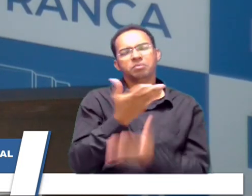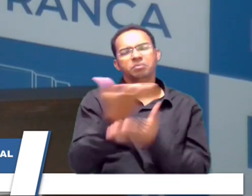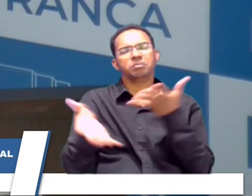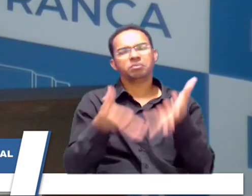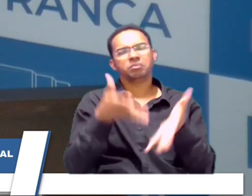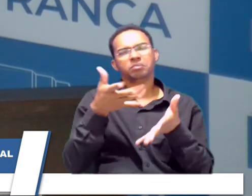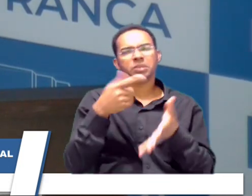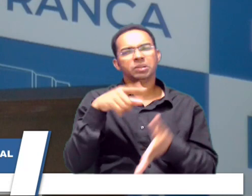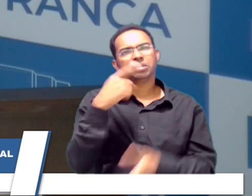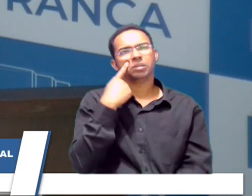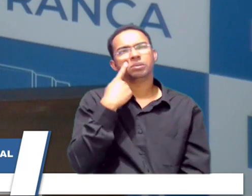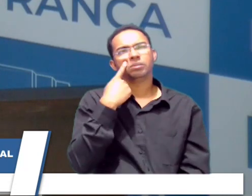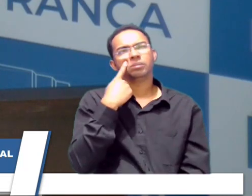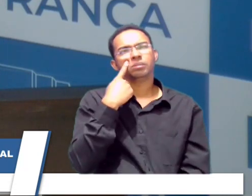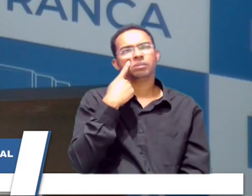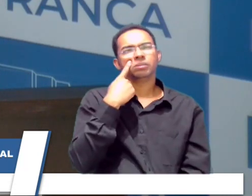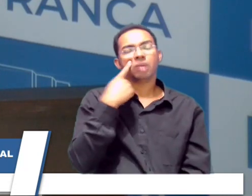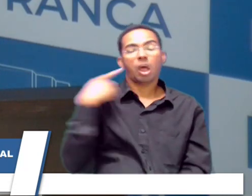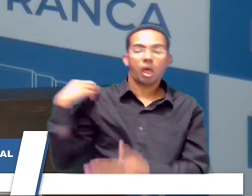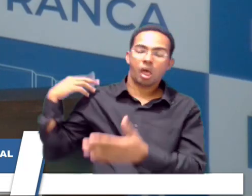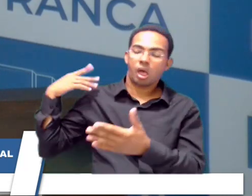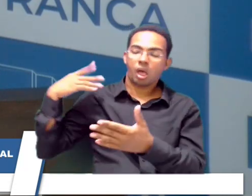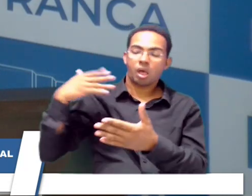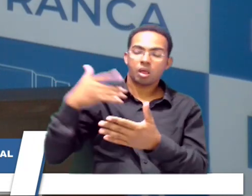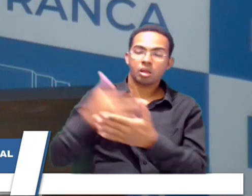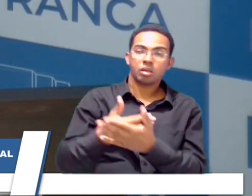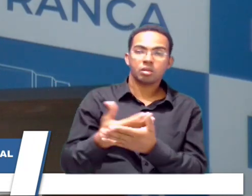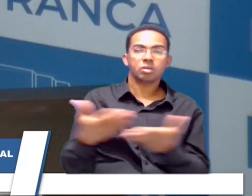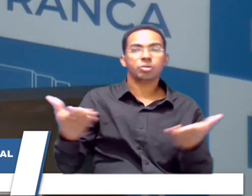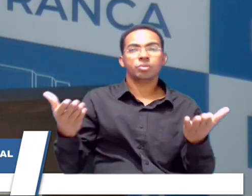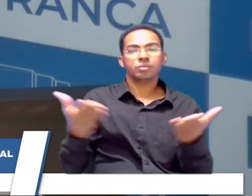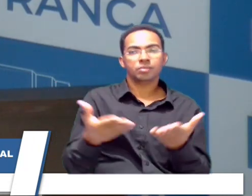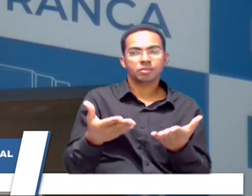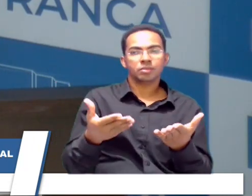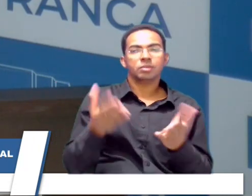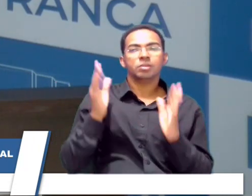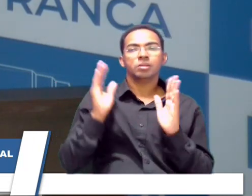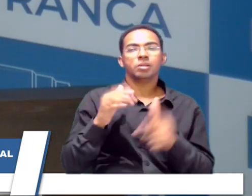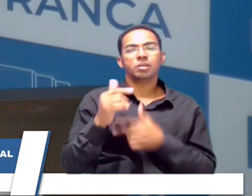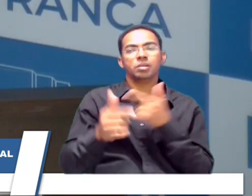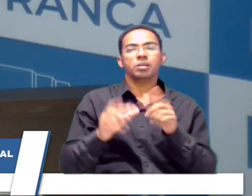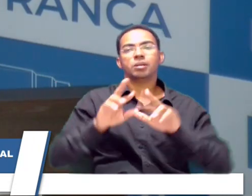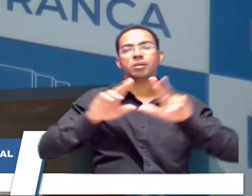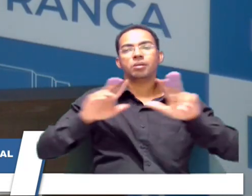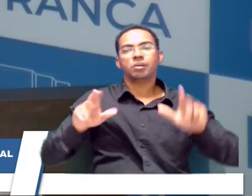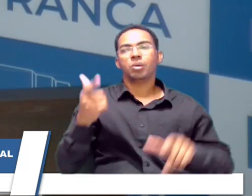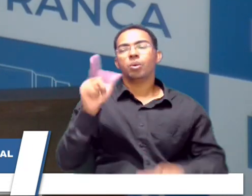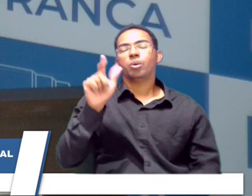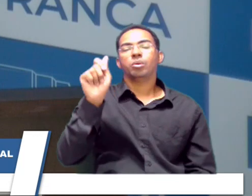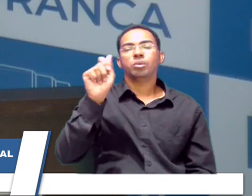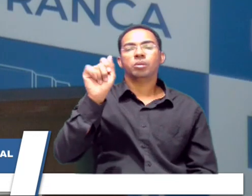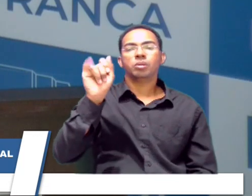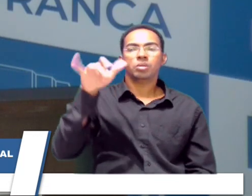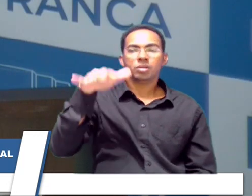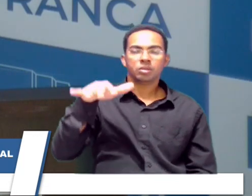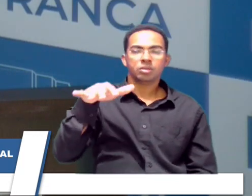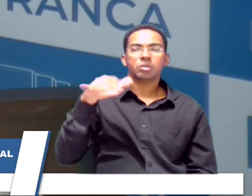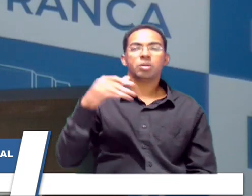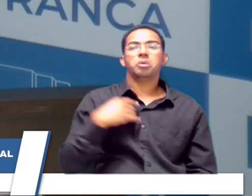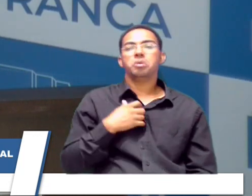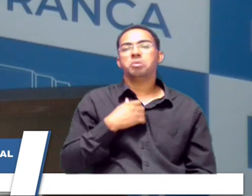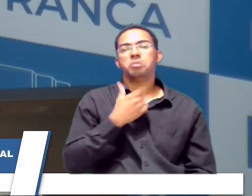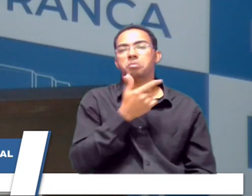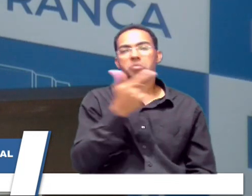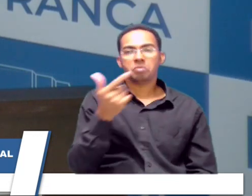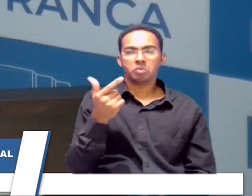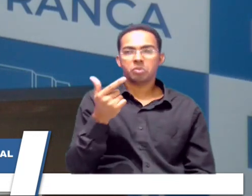eu comecei a pensar em toda a minha trajetória que me trouxe até aqui. Eu já trabalhei em várias outras instituições onde nós não usávamos